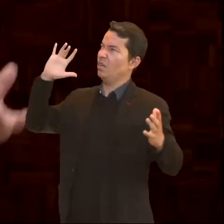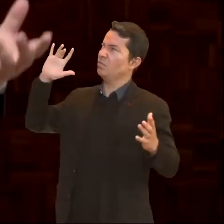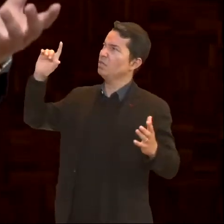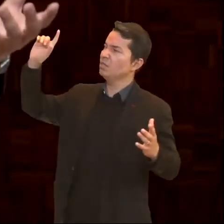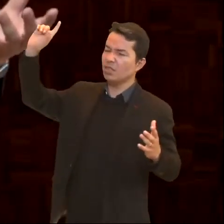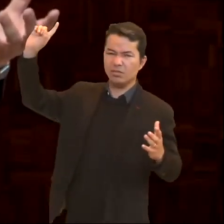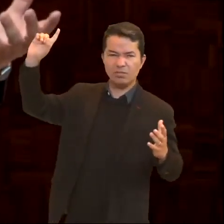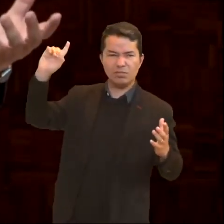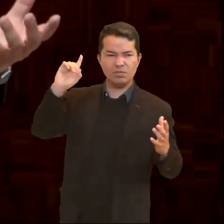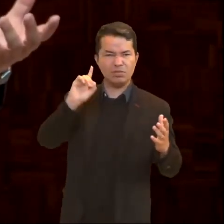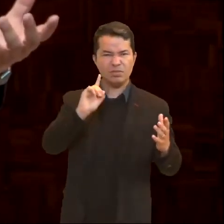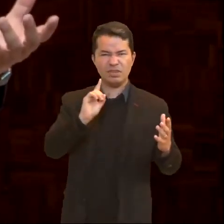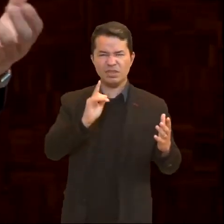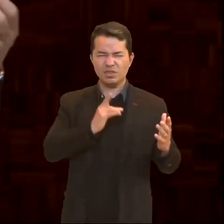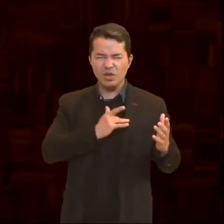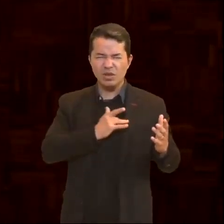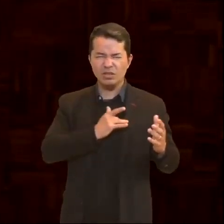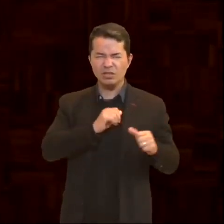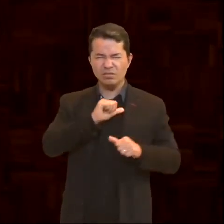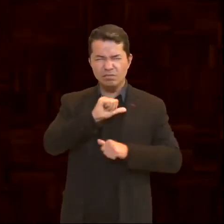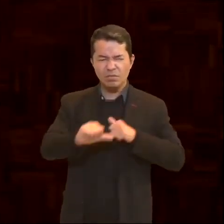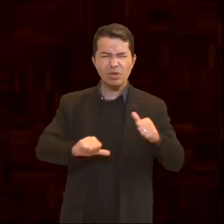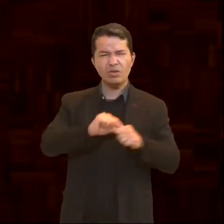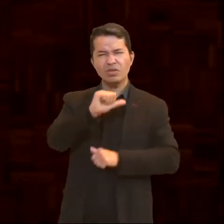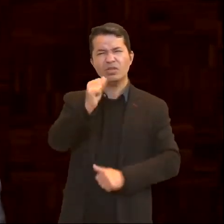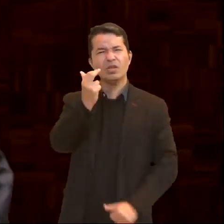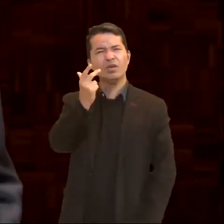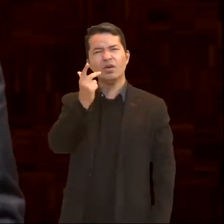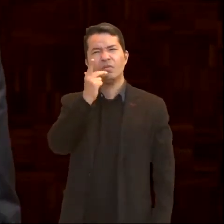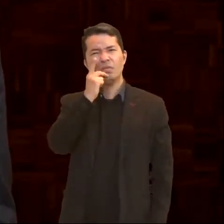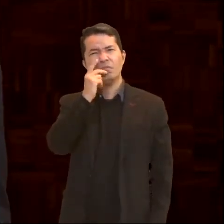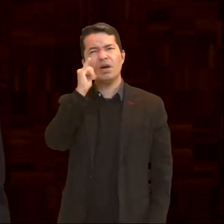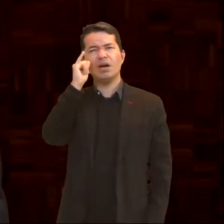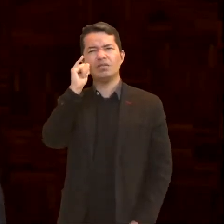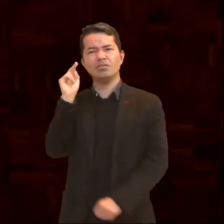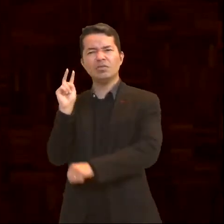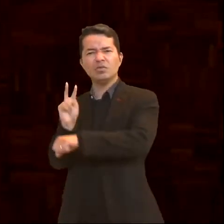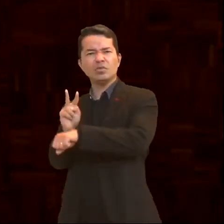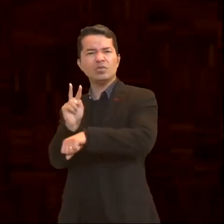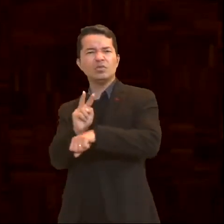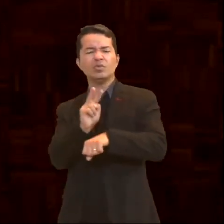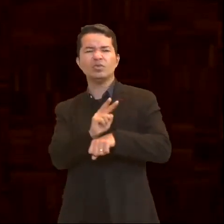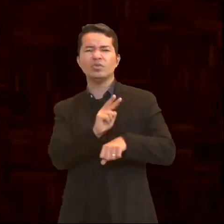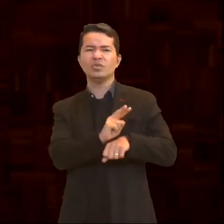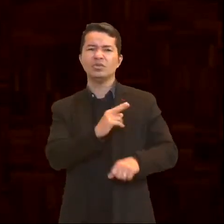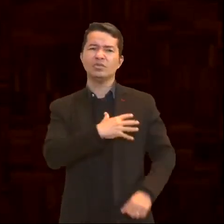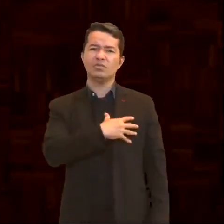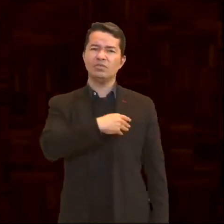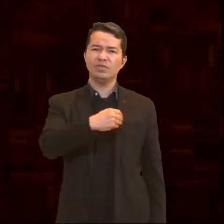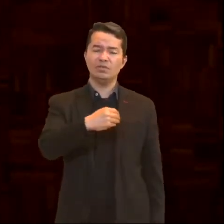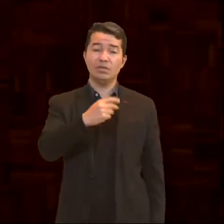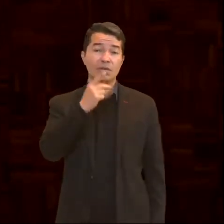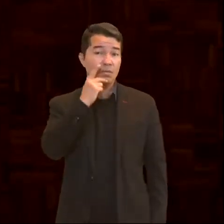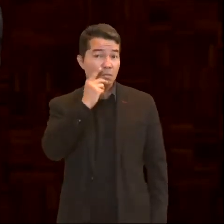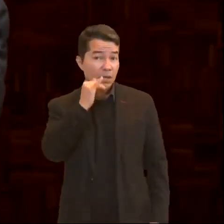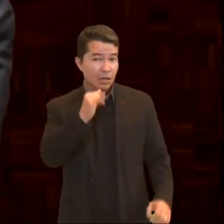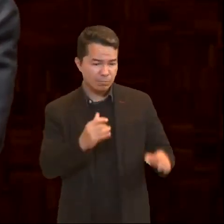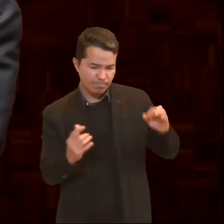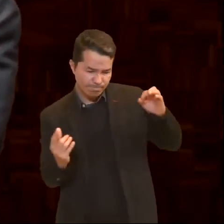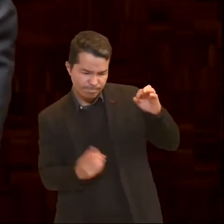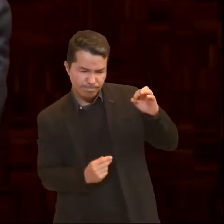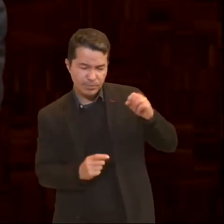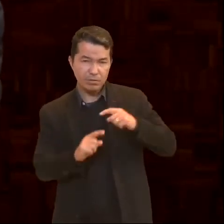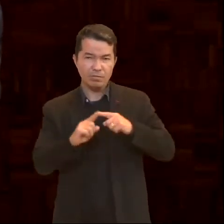e a gente pode sair dali. Como um pai faz com o filho. O pai disciplina, mas não deixa de